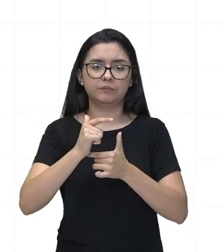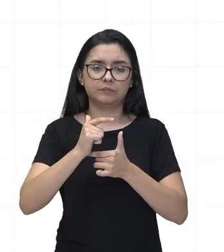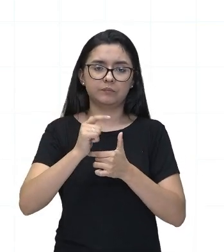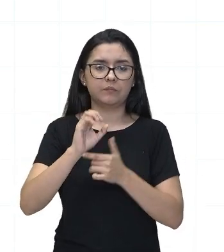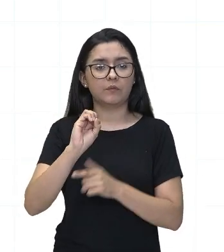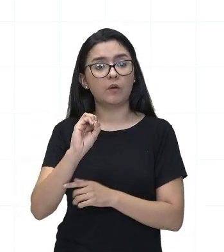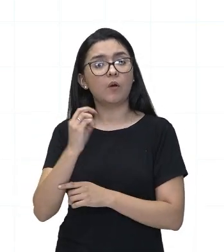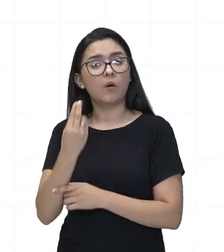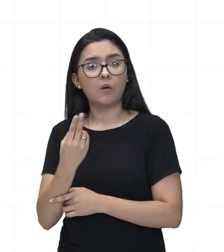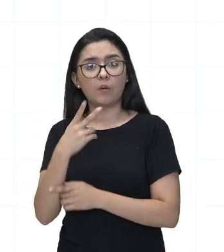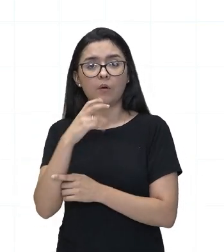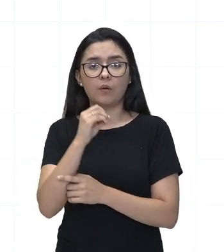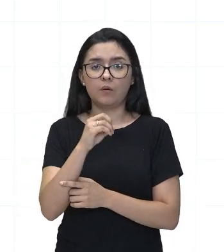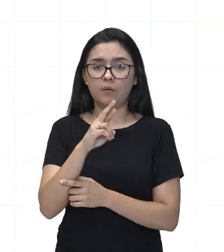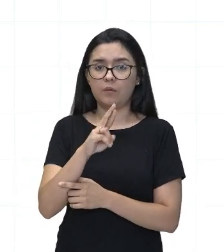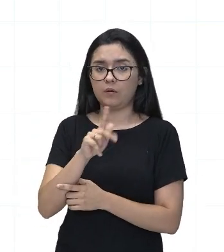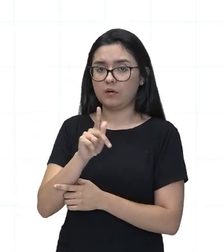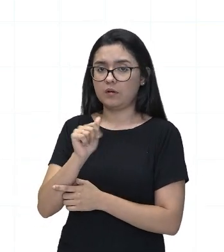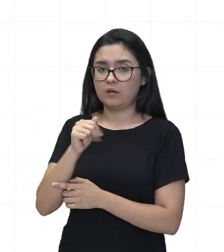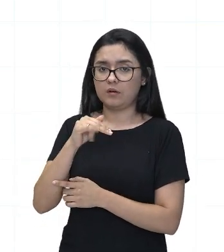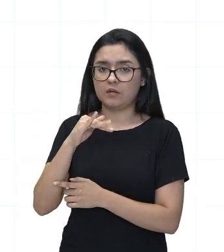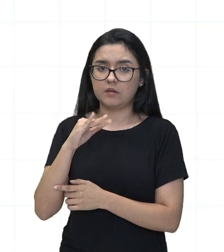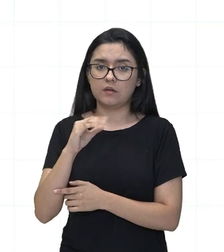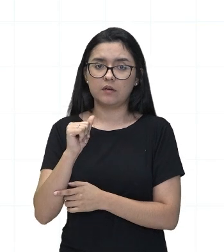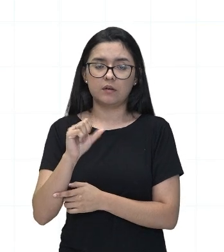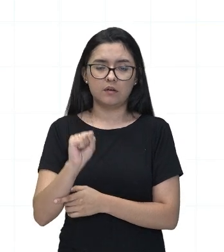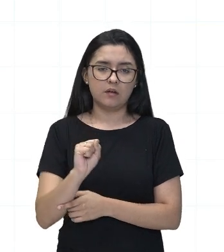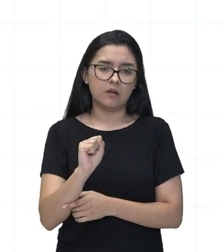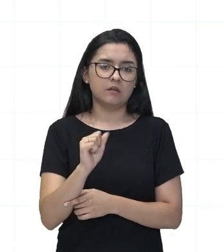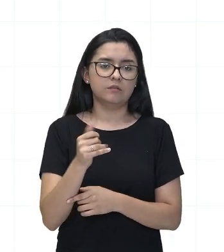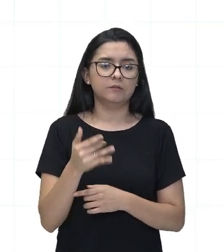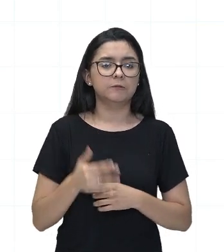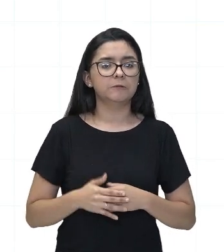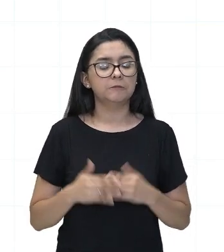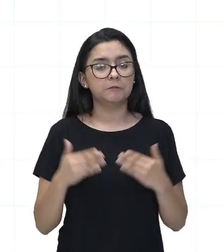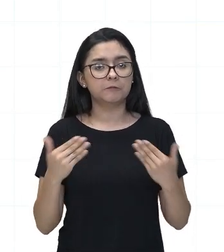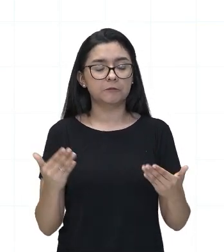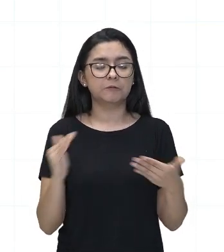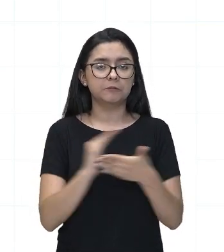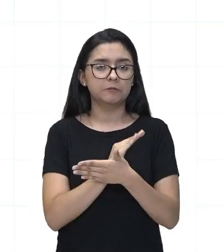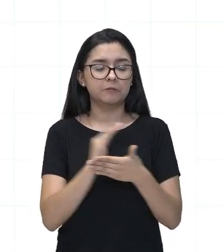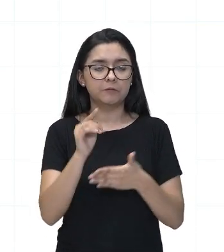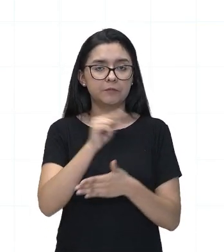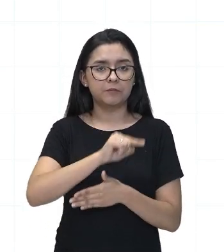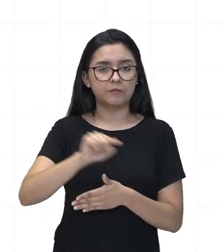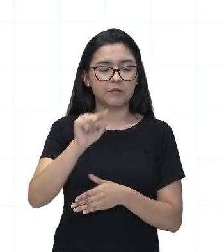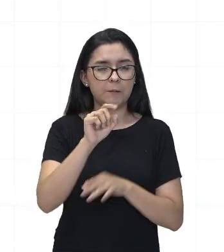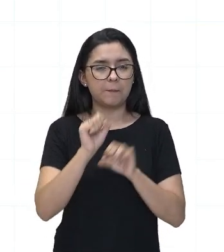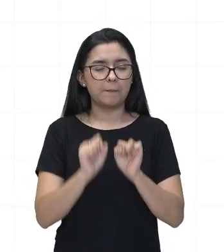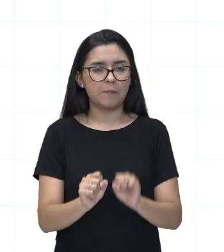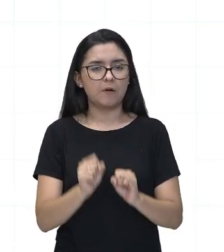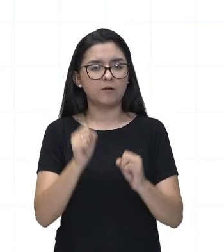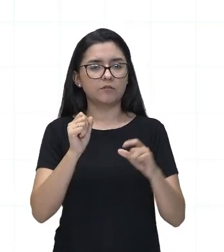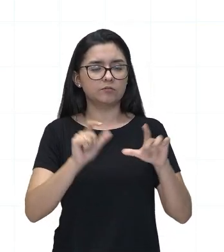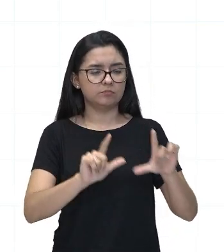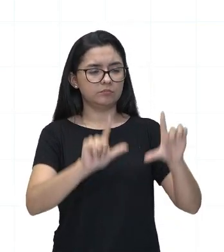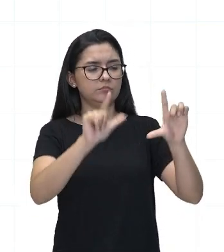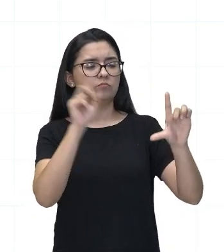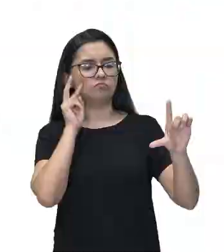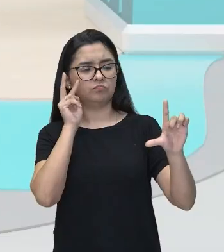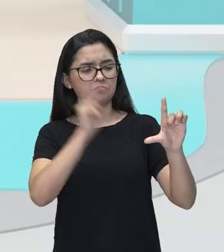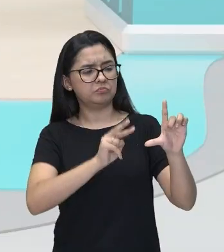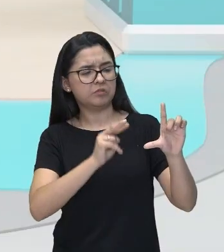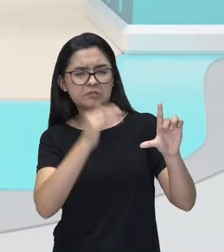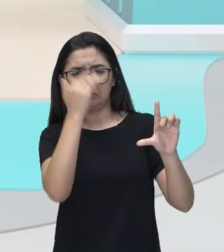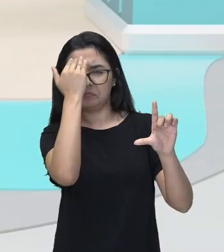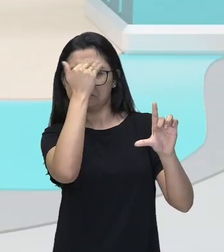orgânicas. Então, muitas vezes você pode observar uma obra e não compreender